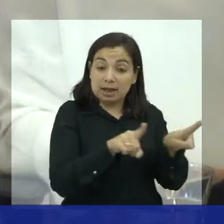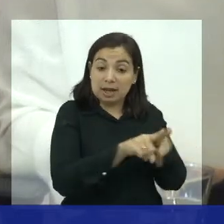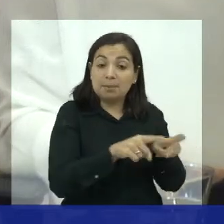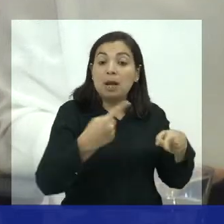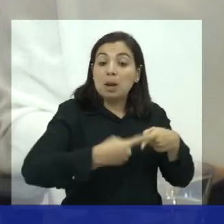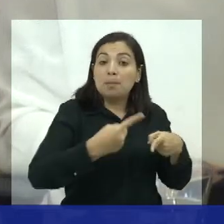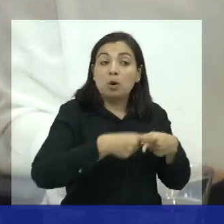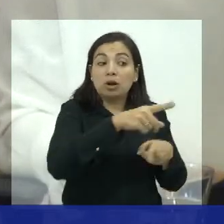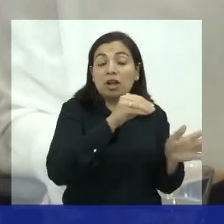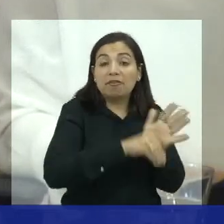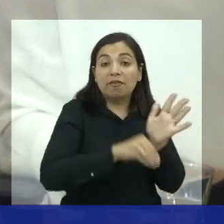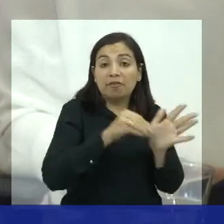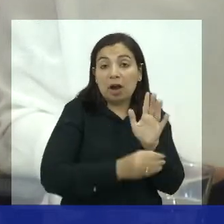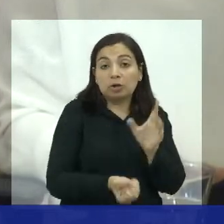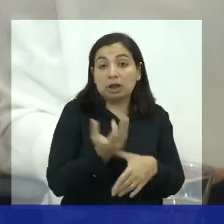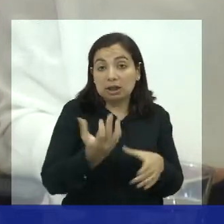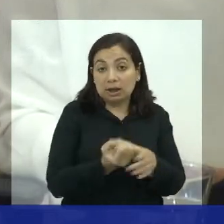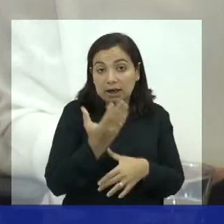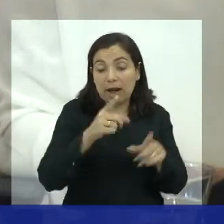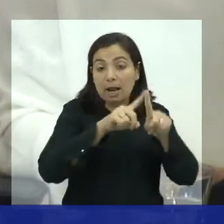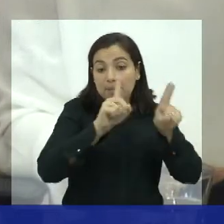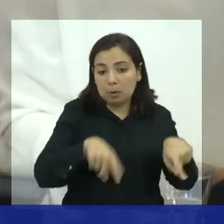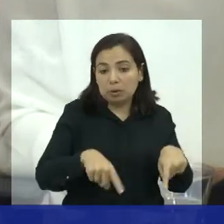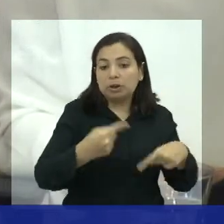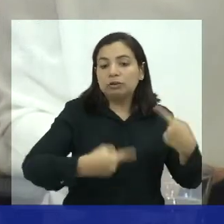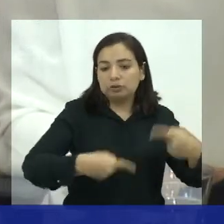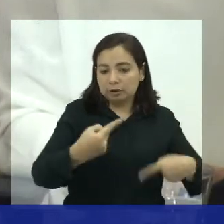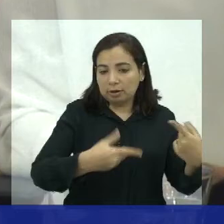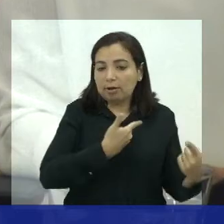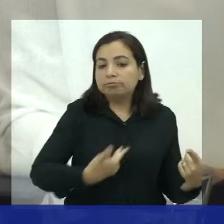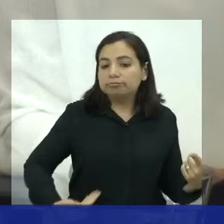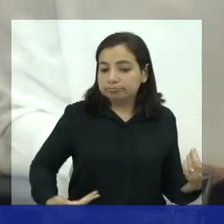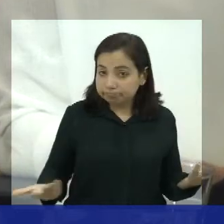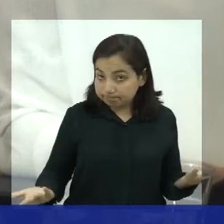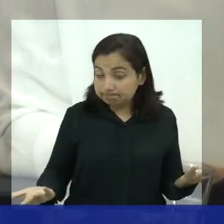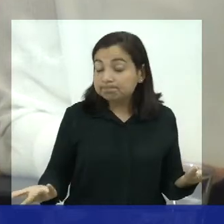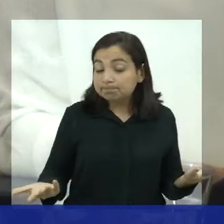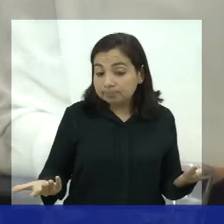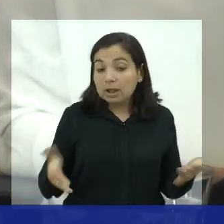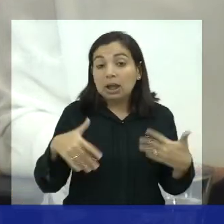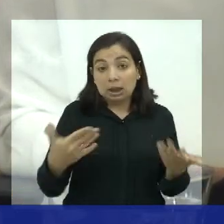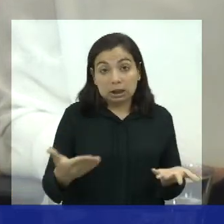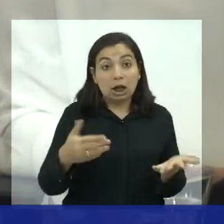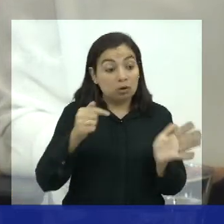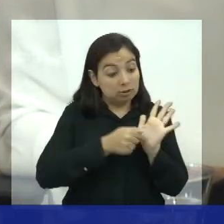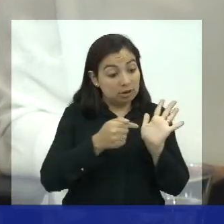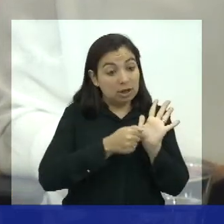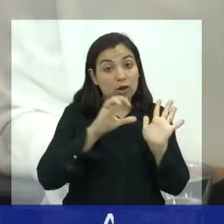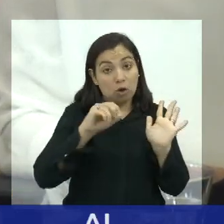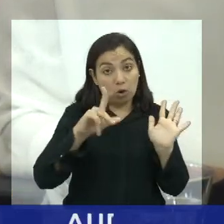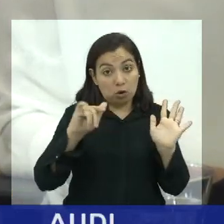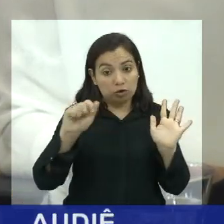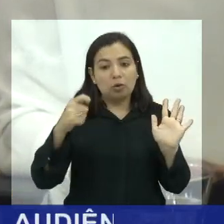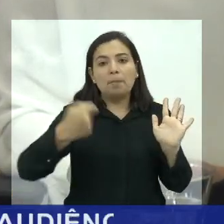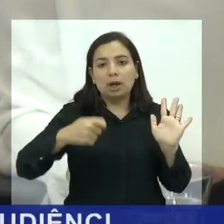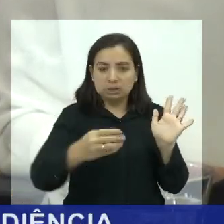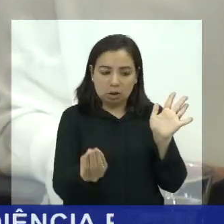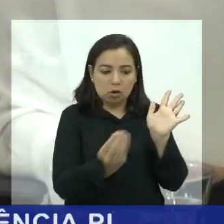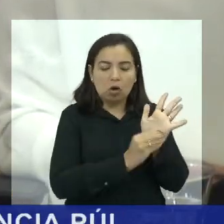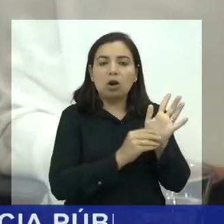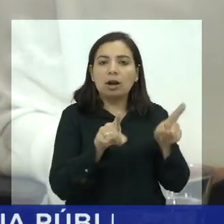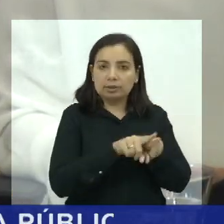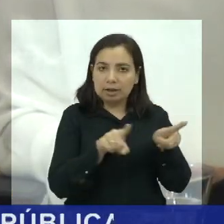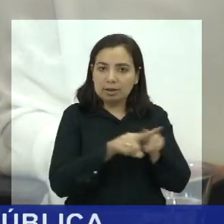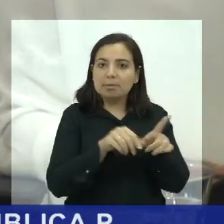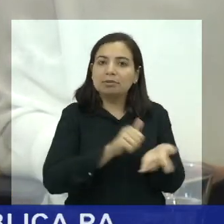públicas, tá certo? Eu gostaria que aqui nesse código nós tivéssemos também essa possibilidade